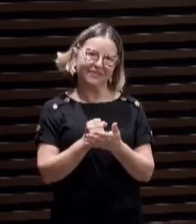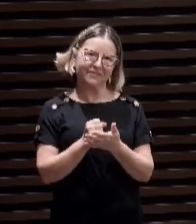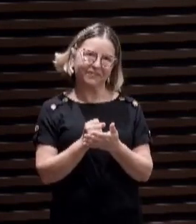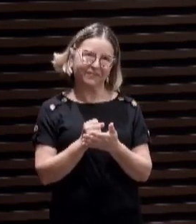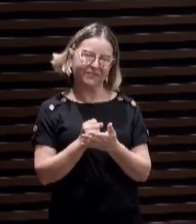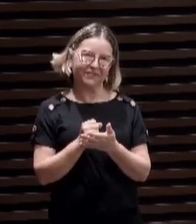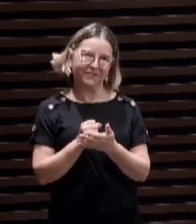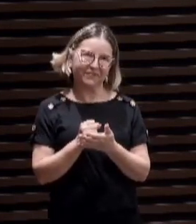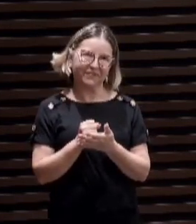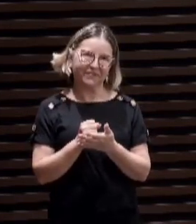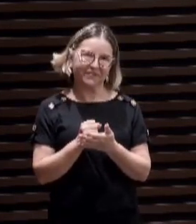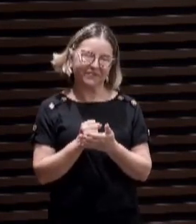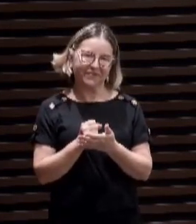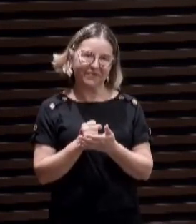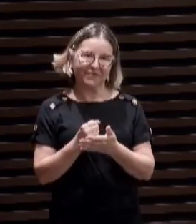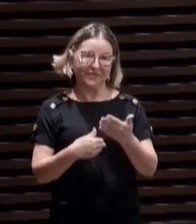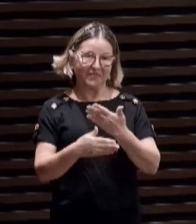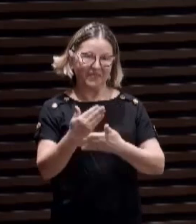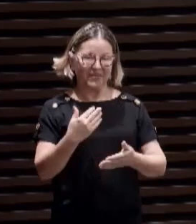que através do fogo.